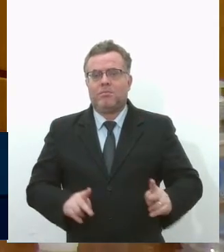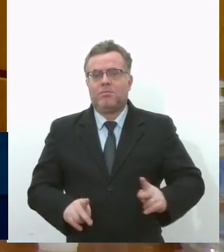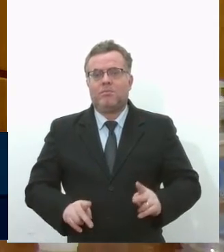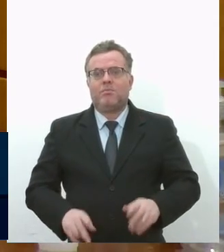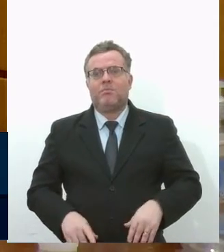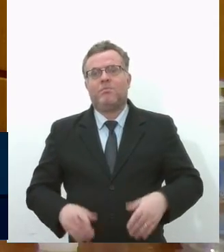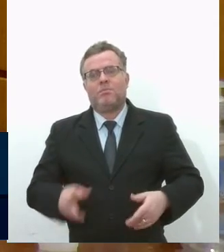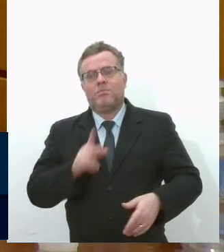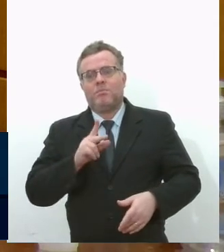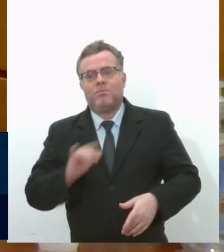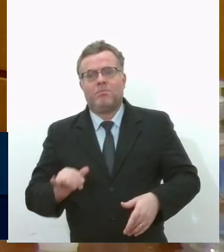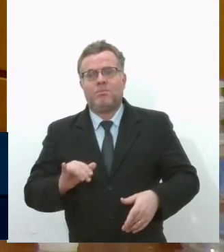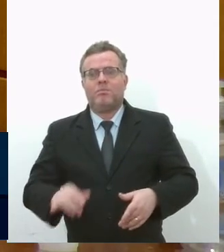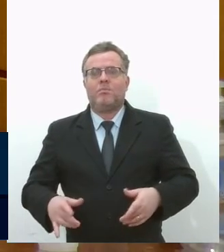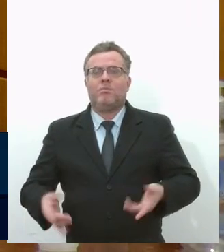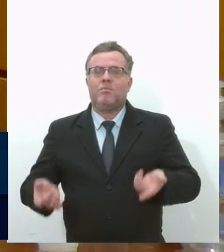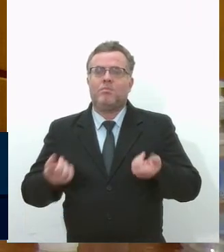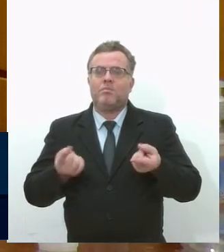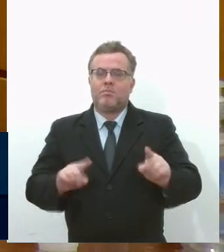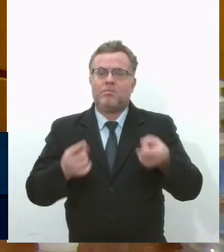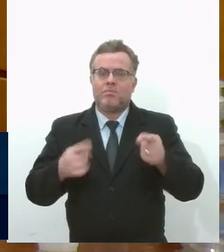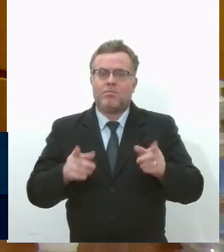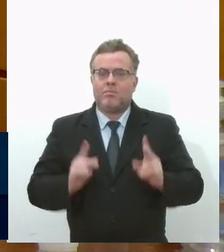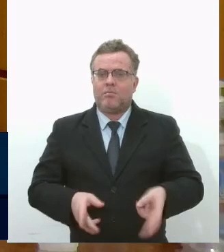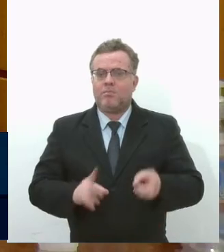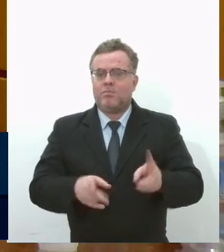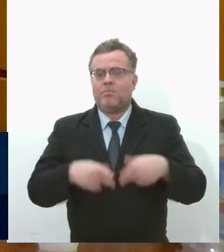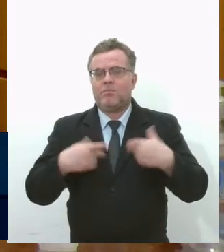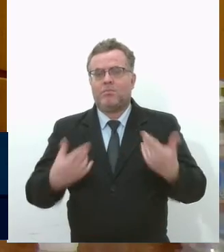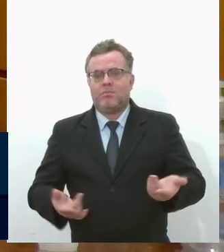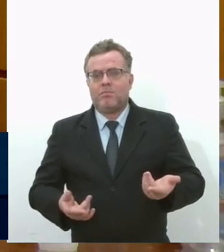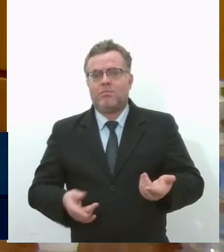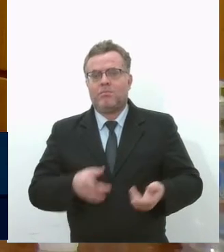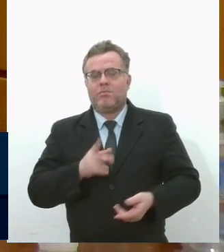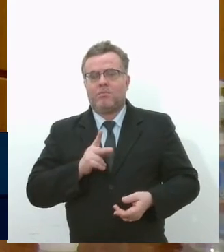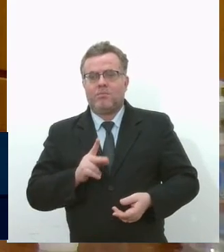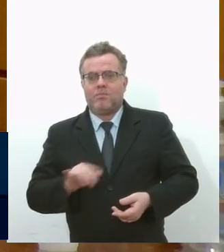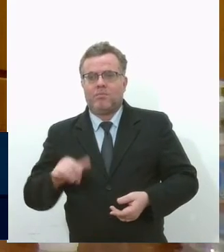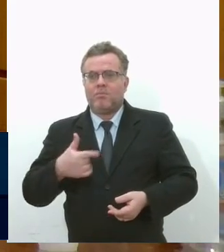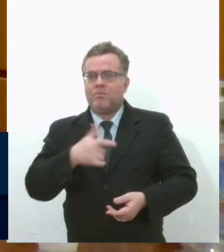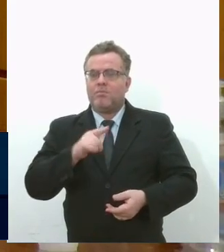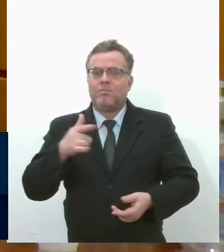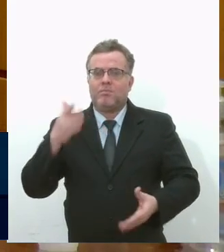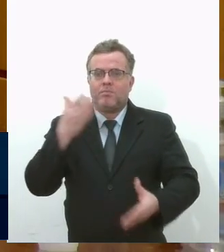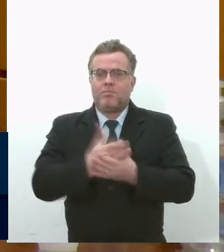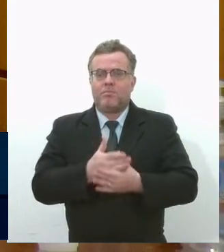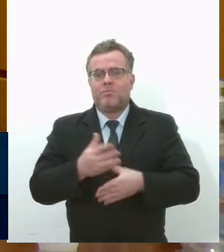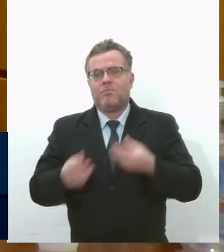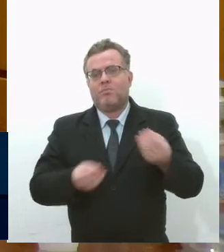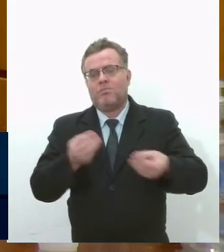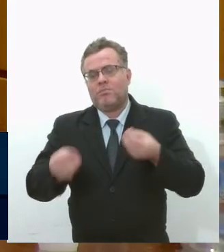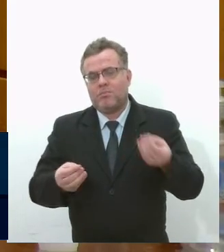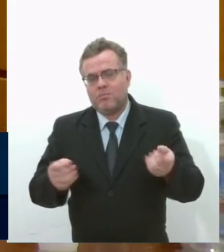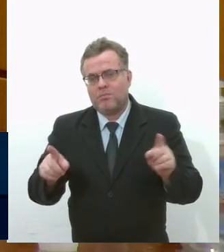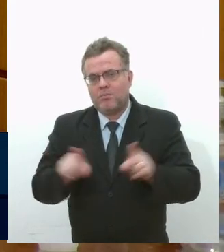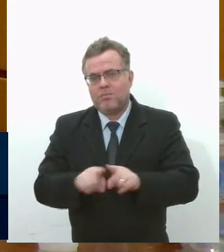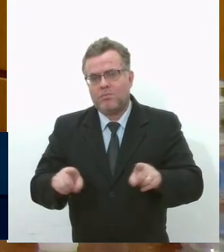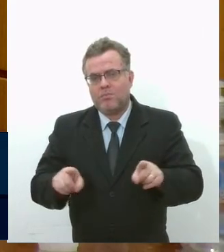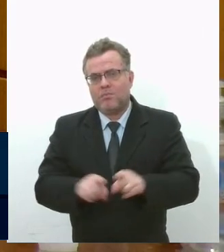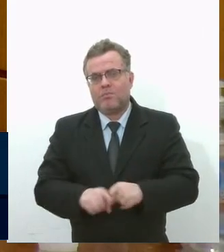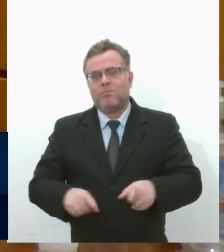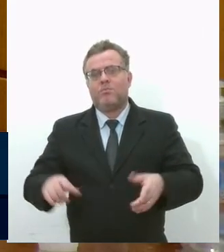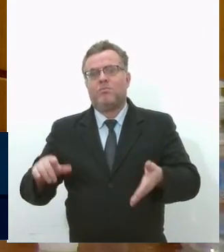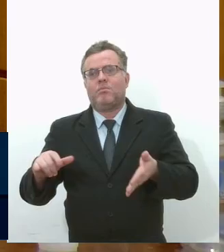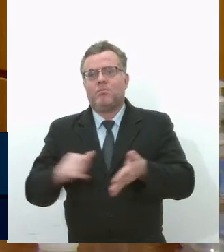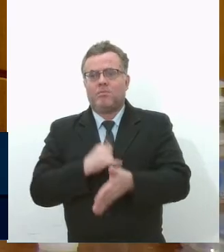mais o contribuinte, senhor presidente, porque ele vai ter que buscar outras instâncias, vai ter que buscar contratar um advogado,